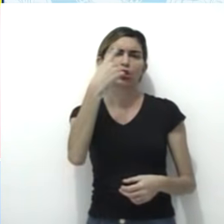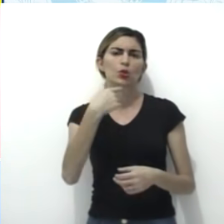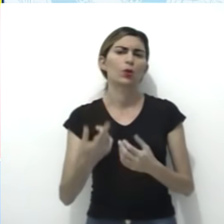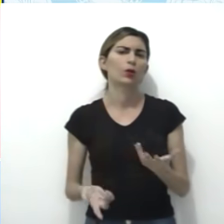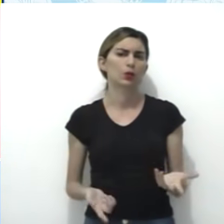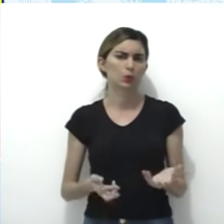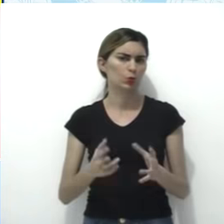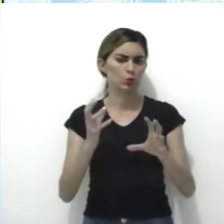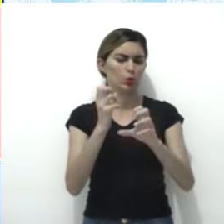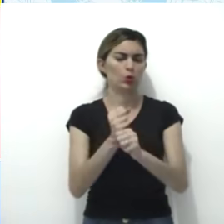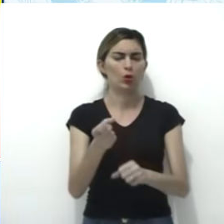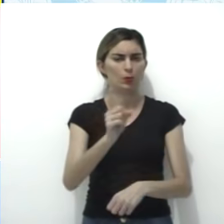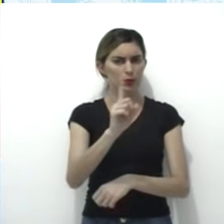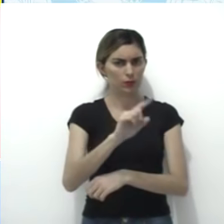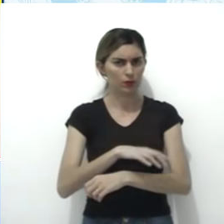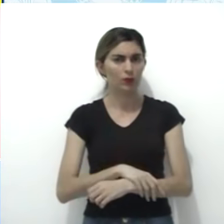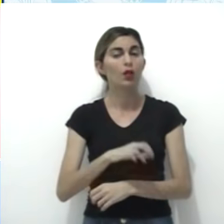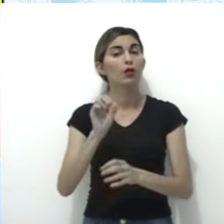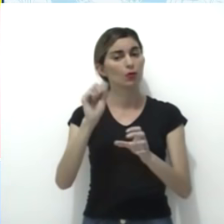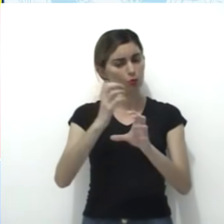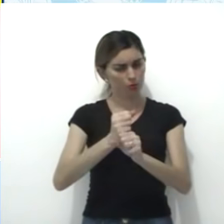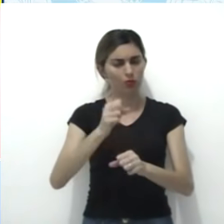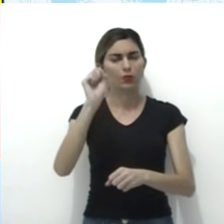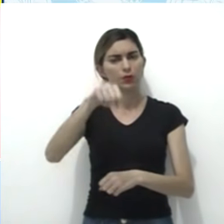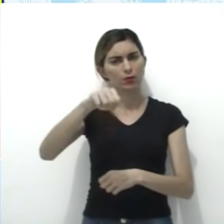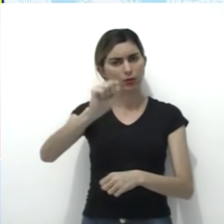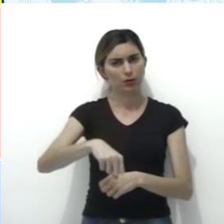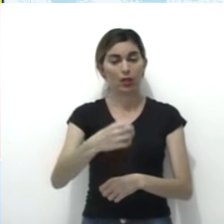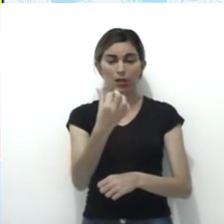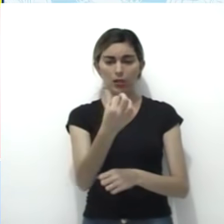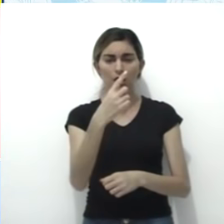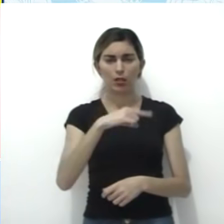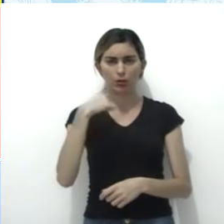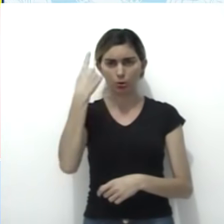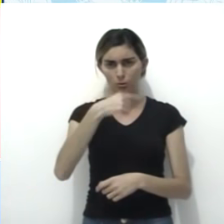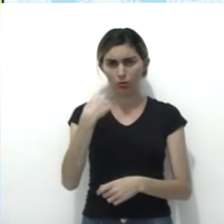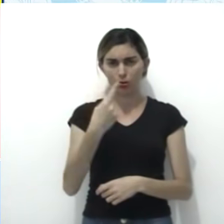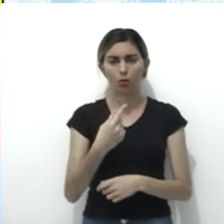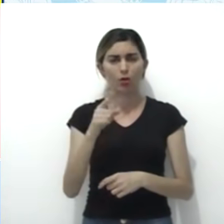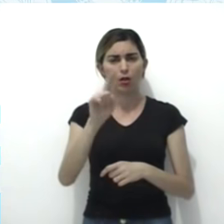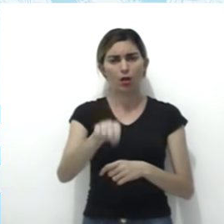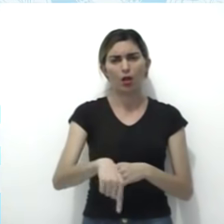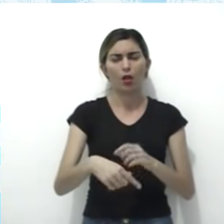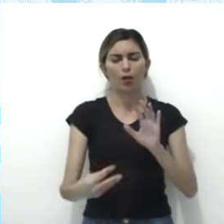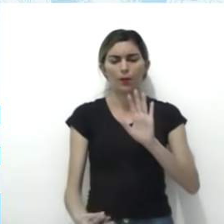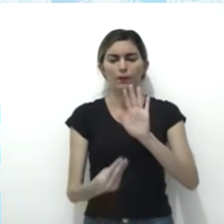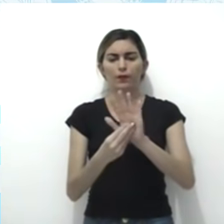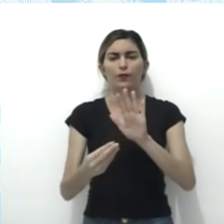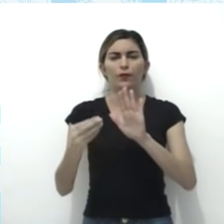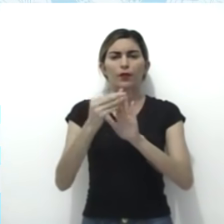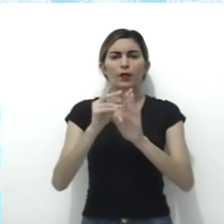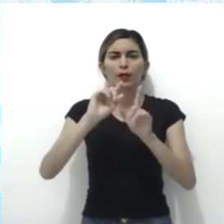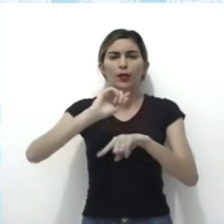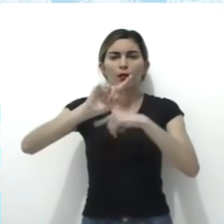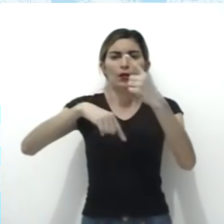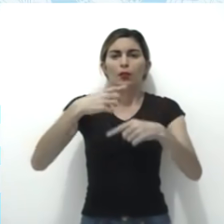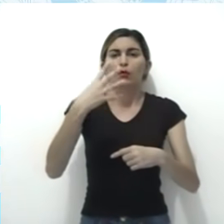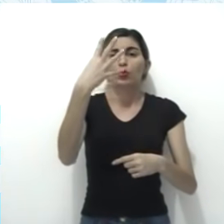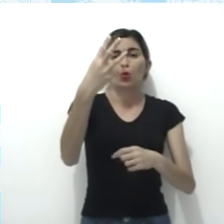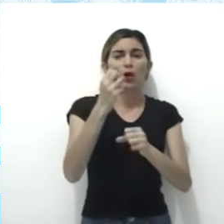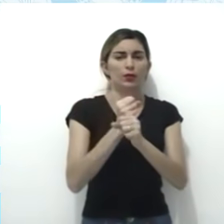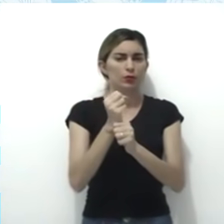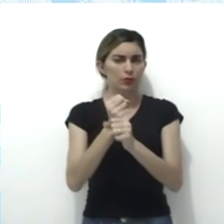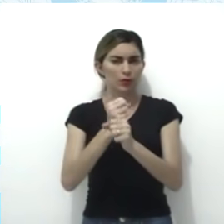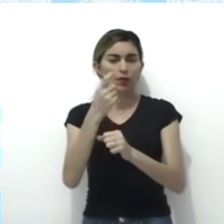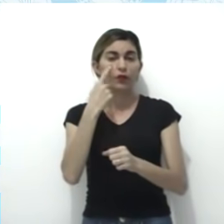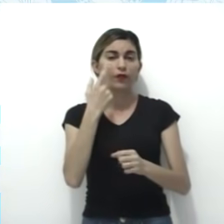e ele três horas professoras não contam com tão sim essas 6 horas elas vão ser adicionadas depois